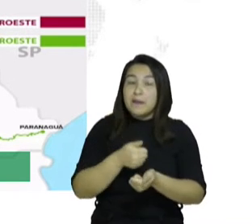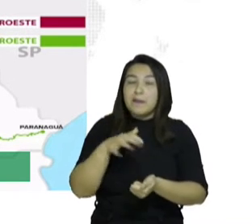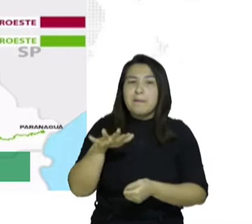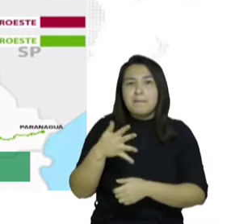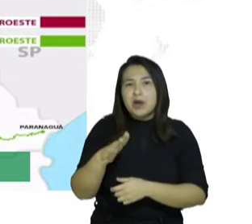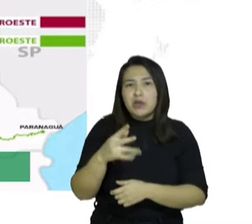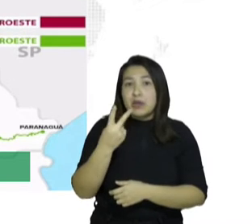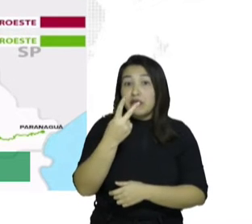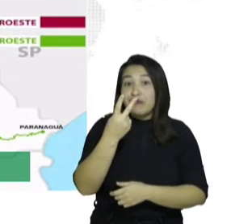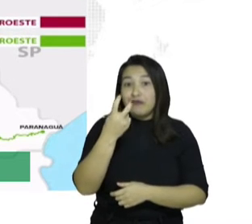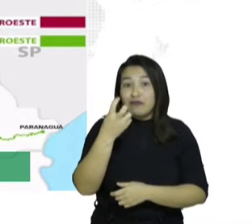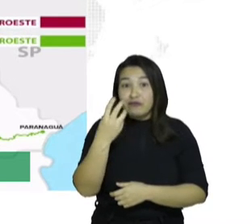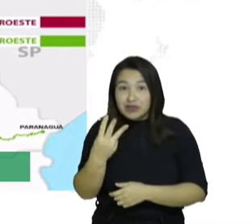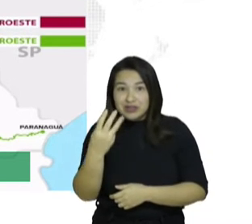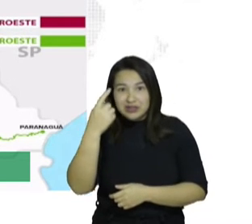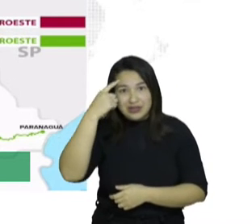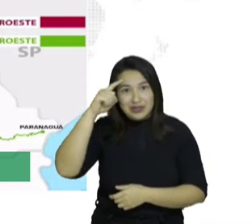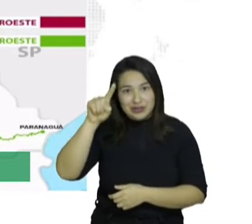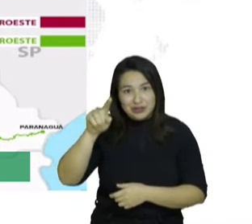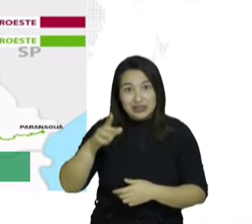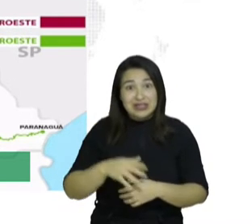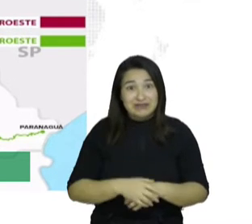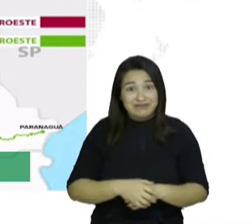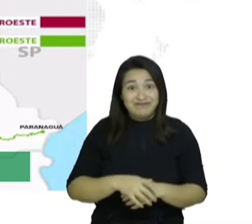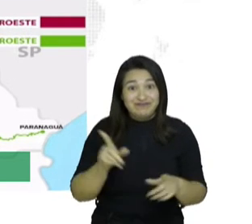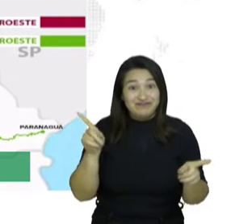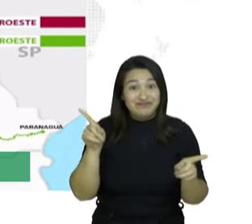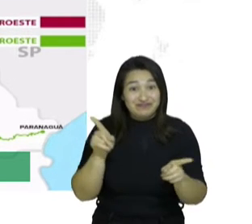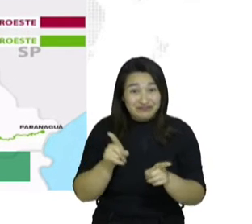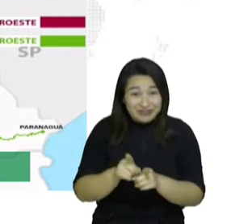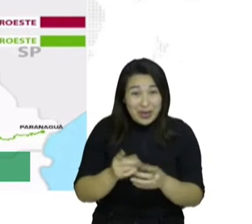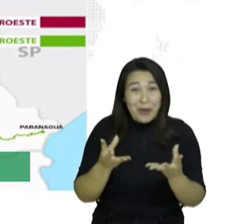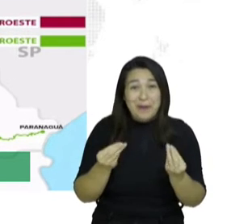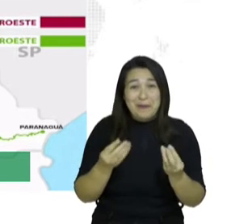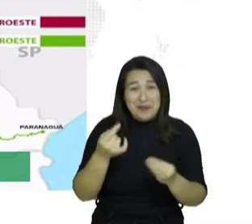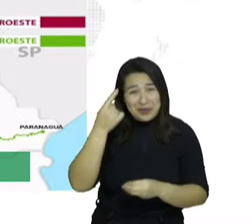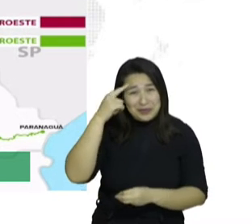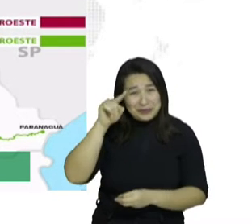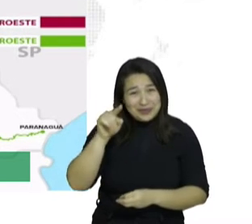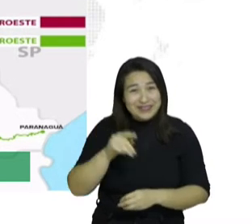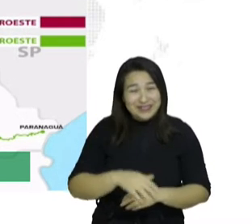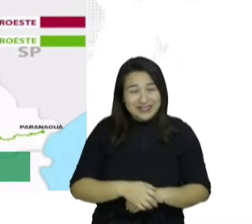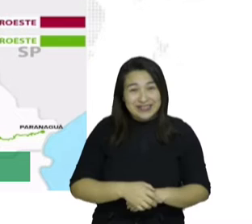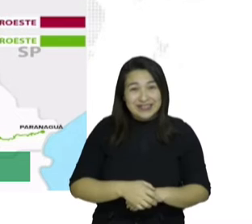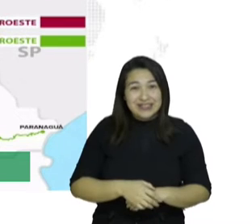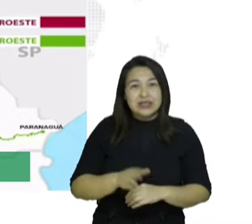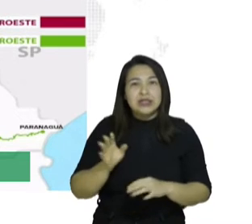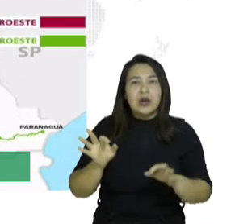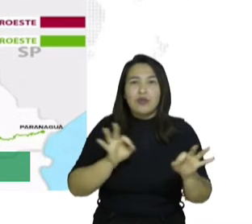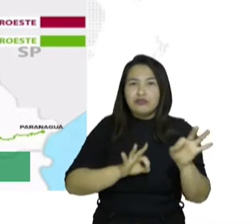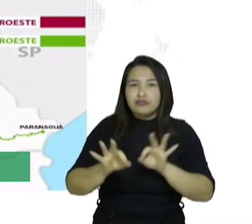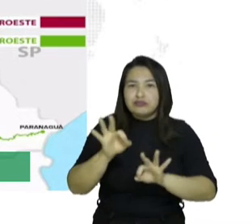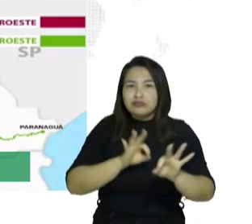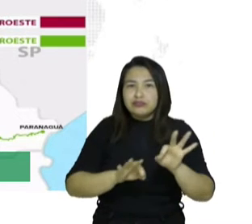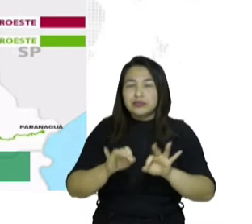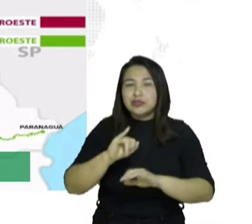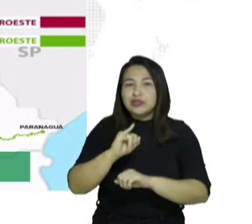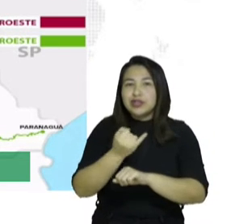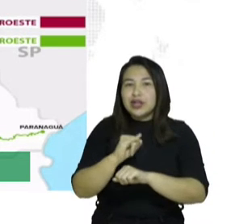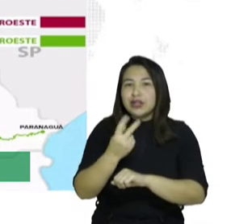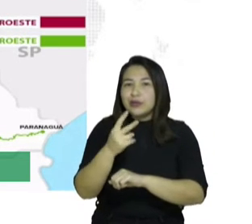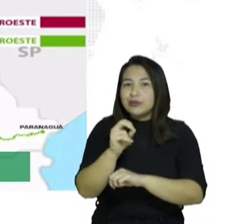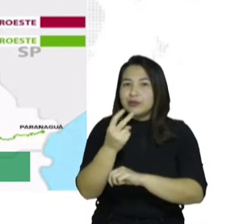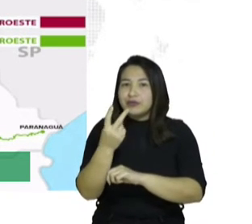dias 23 dias tá esse corredor ele vai ser implementado vai ser inaugurado em janeiro de 2025 eu tive